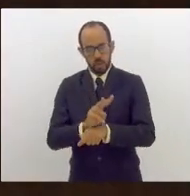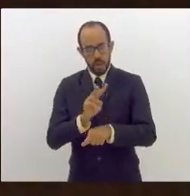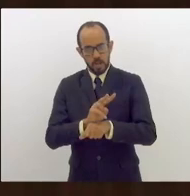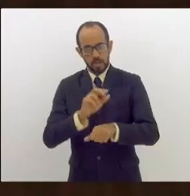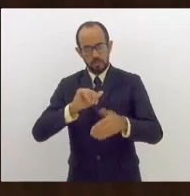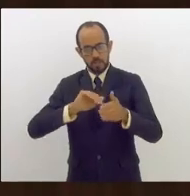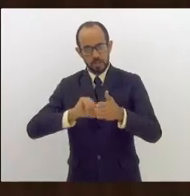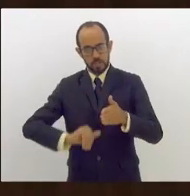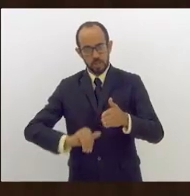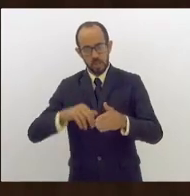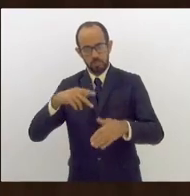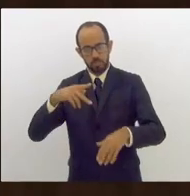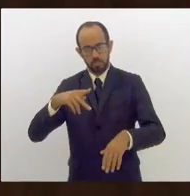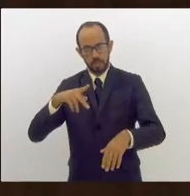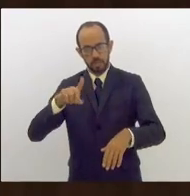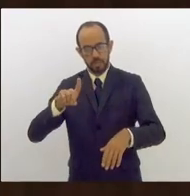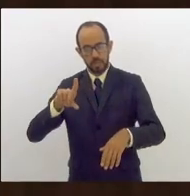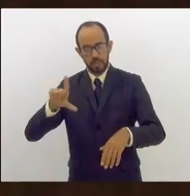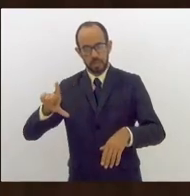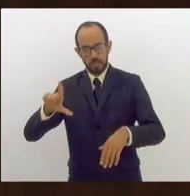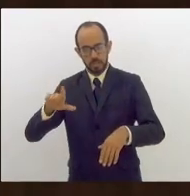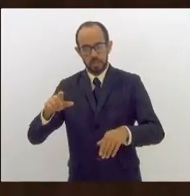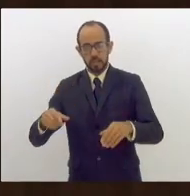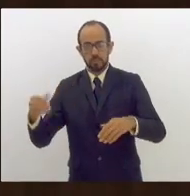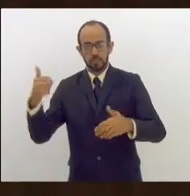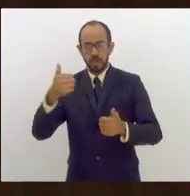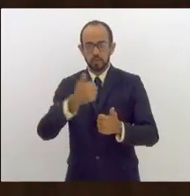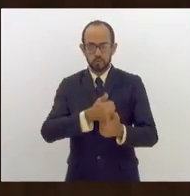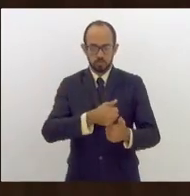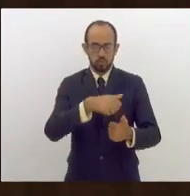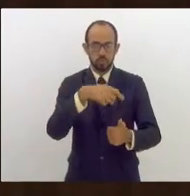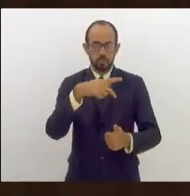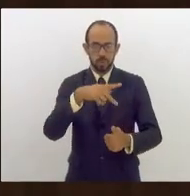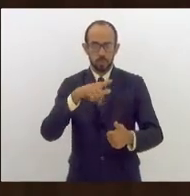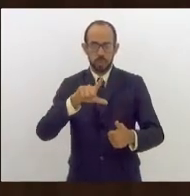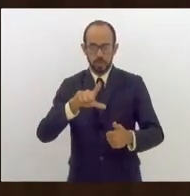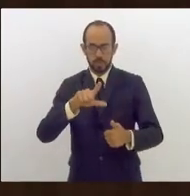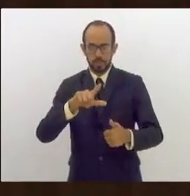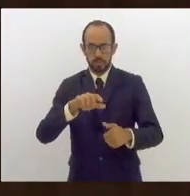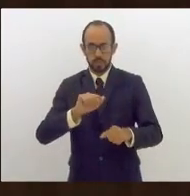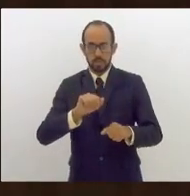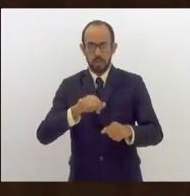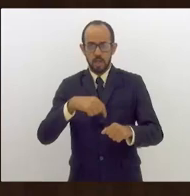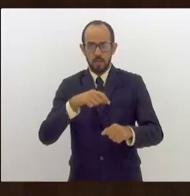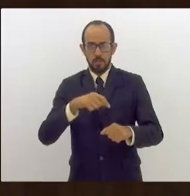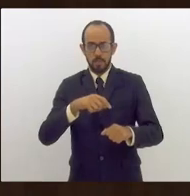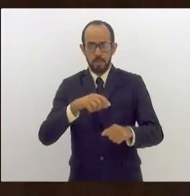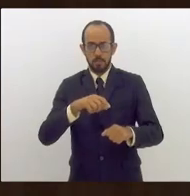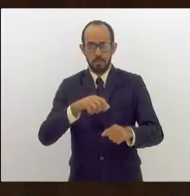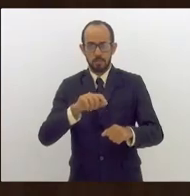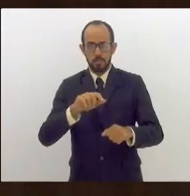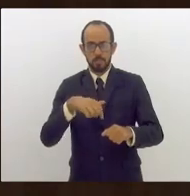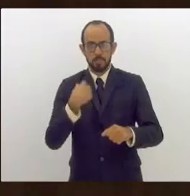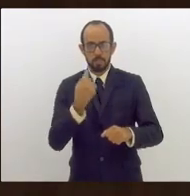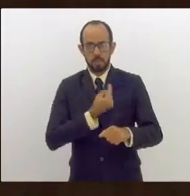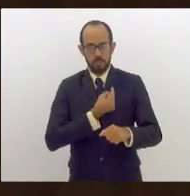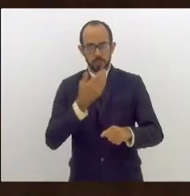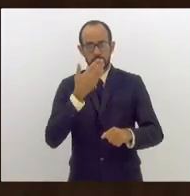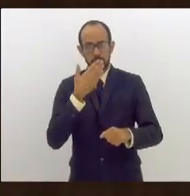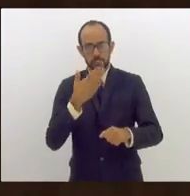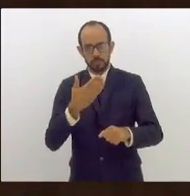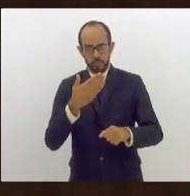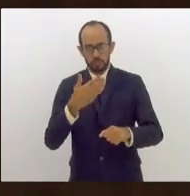e incluirá o PL nós pedimos de maneira razoável inclusive dentro